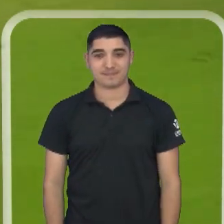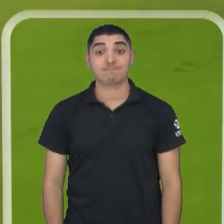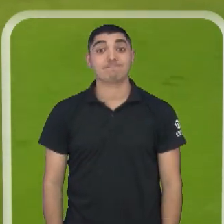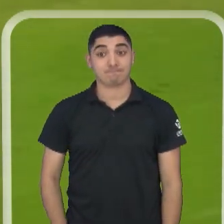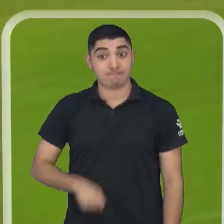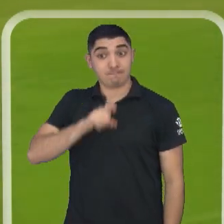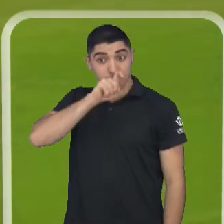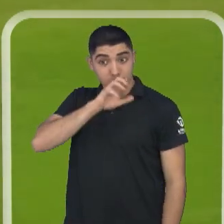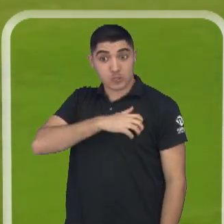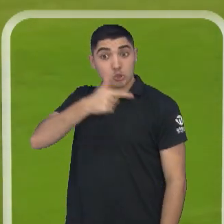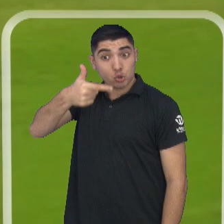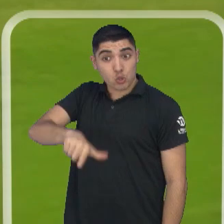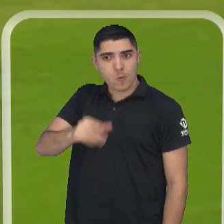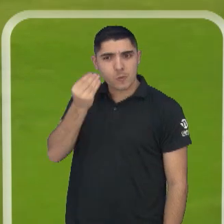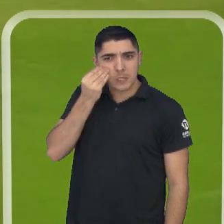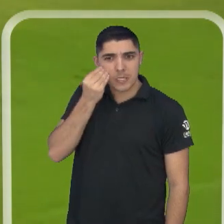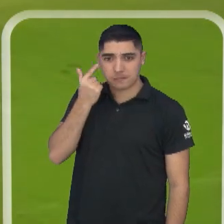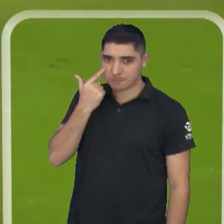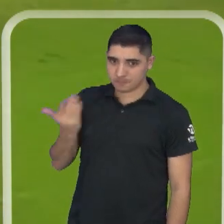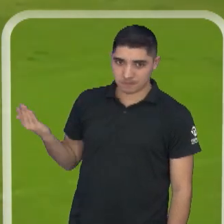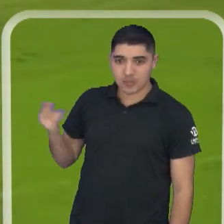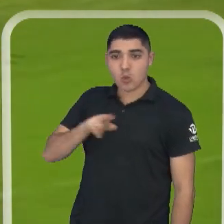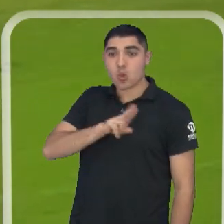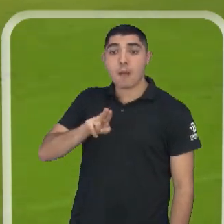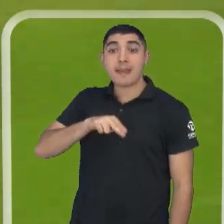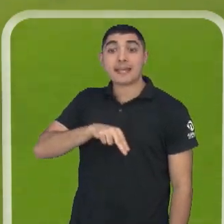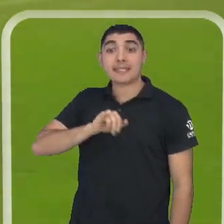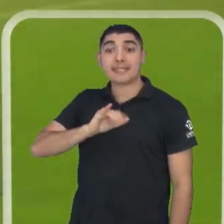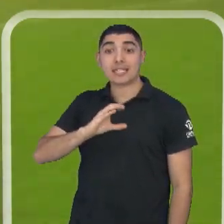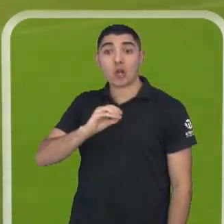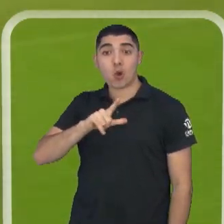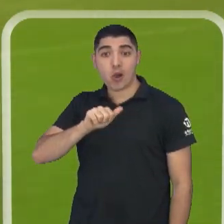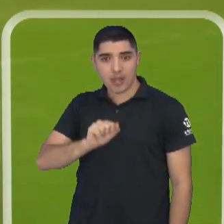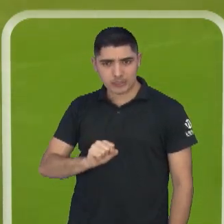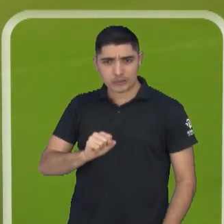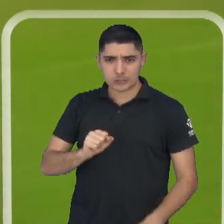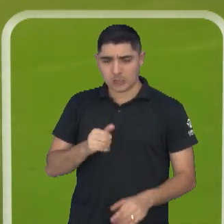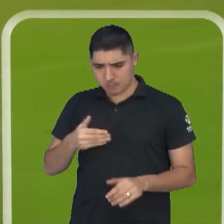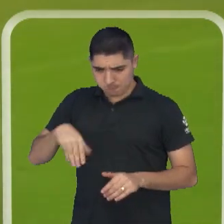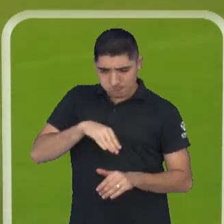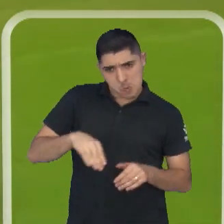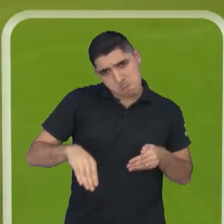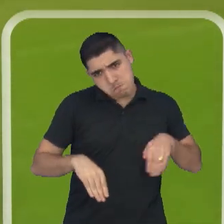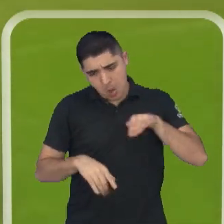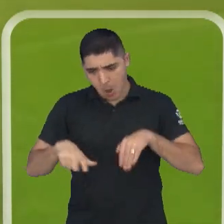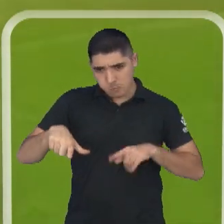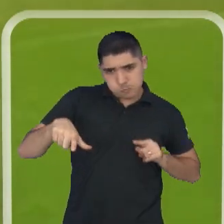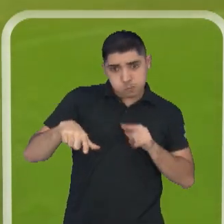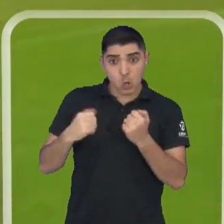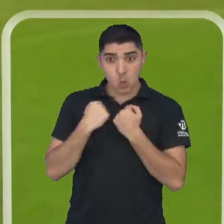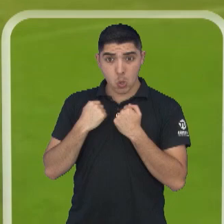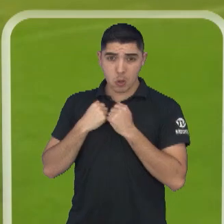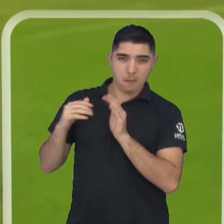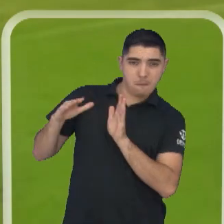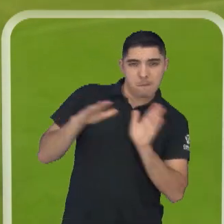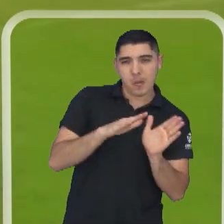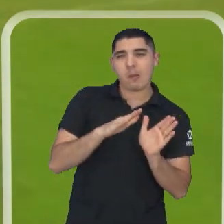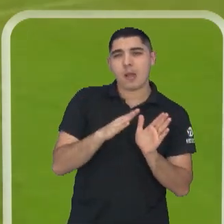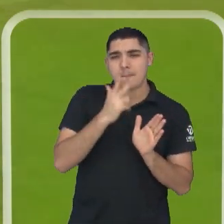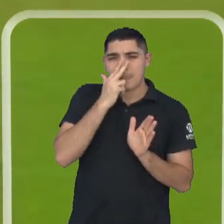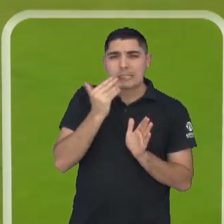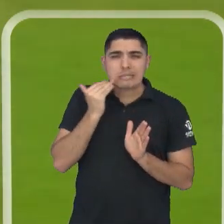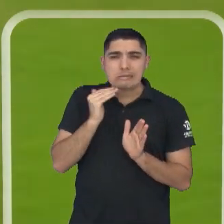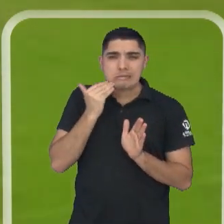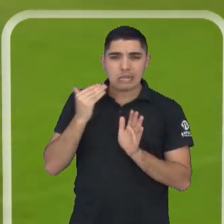São José de novo no ataque, Nicolas cortou para a esquerda e encheu o pé. O goleiro Anderson espalmou meio estranho, mas para